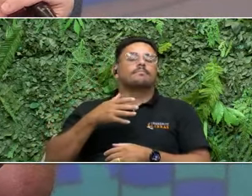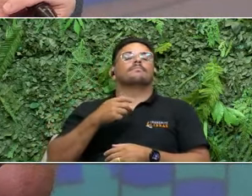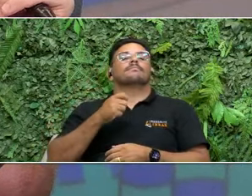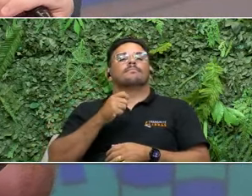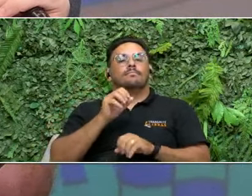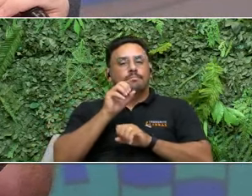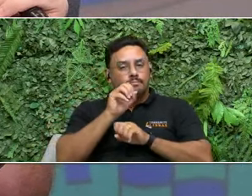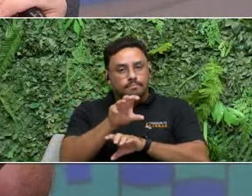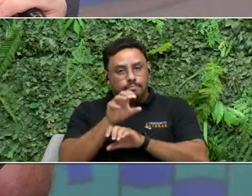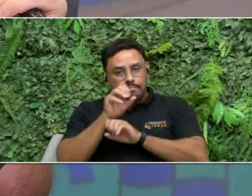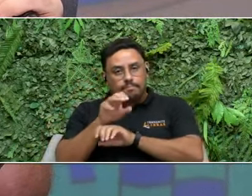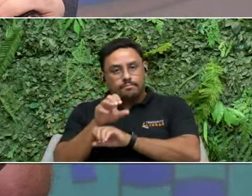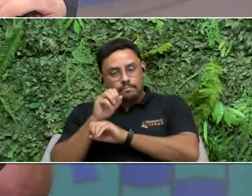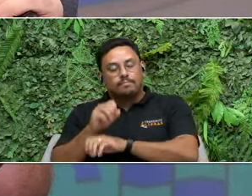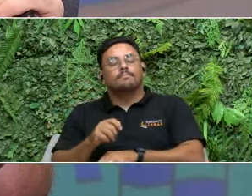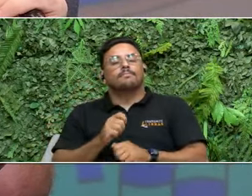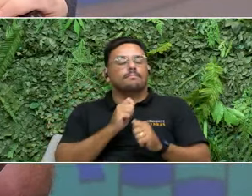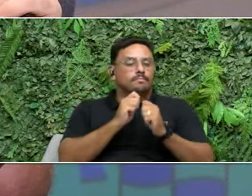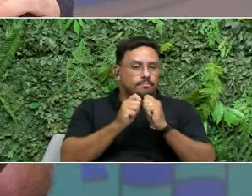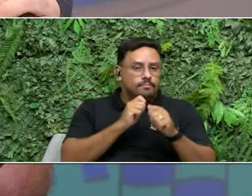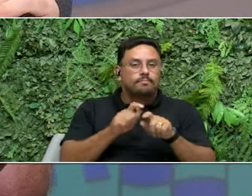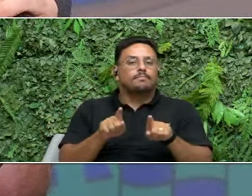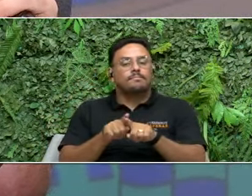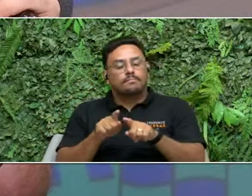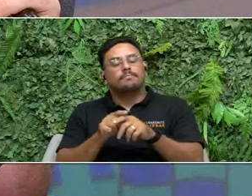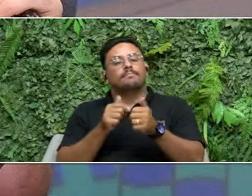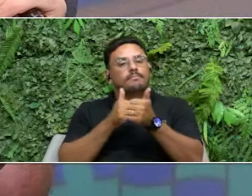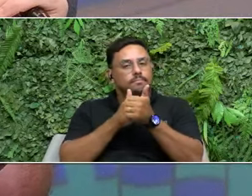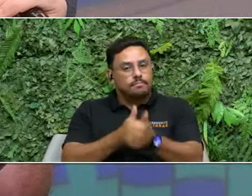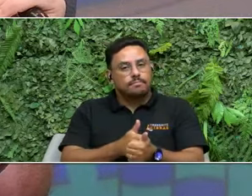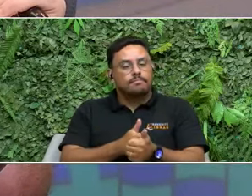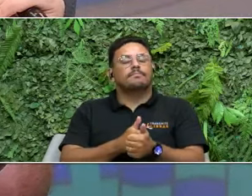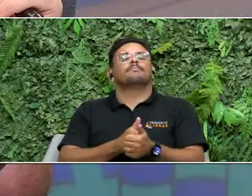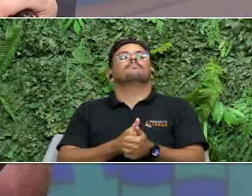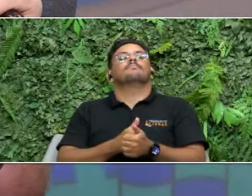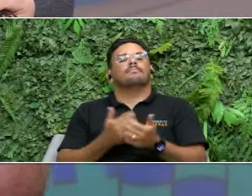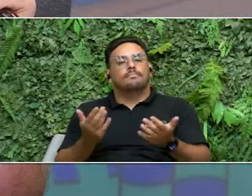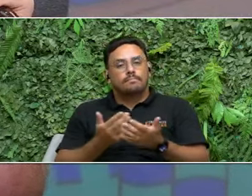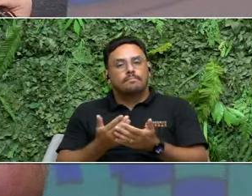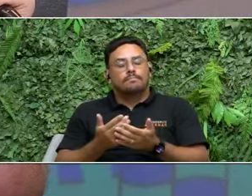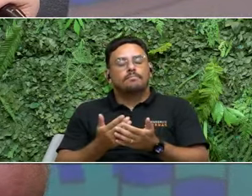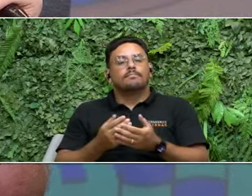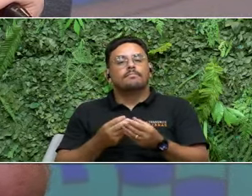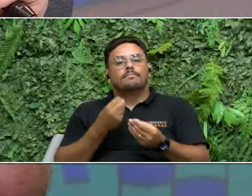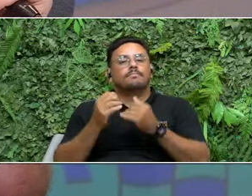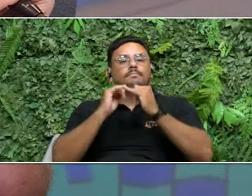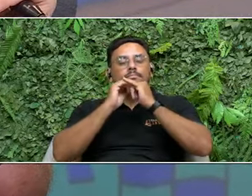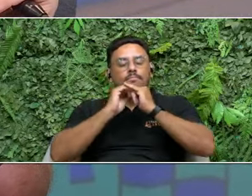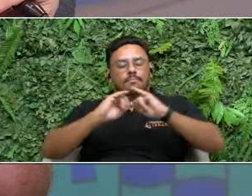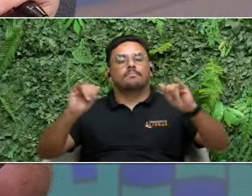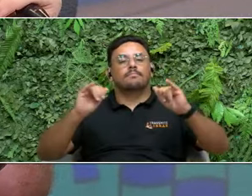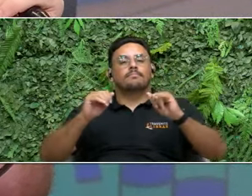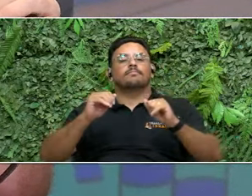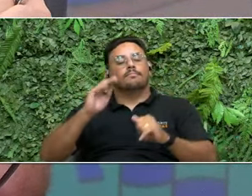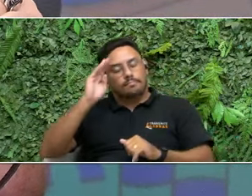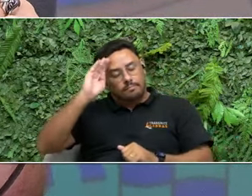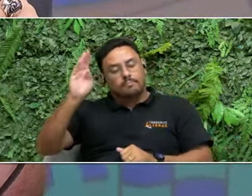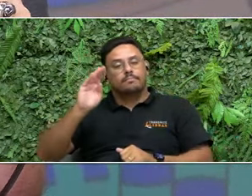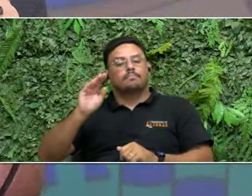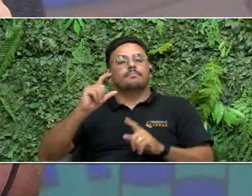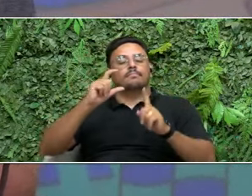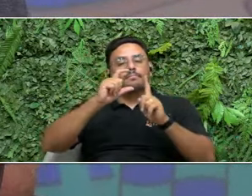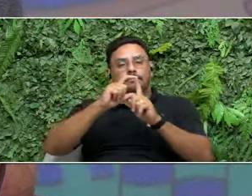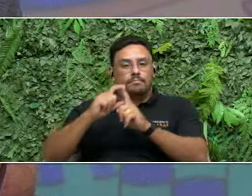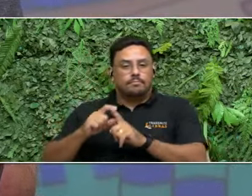e os nossos repórteres também acompanharam e vamos repercutir aqui as principais palavras desses